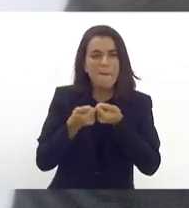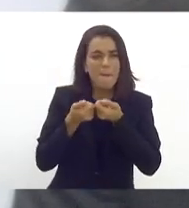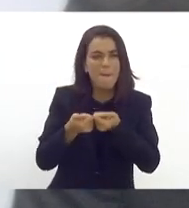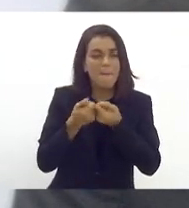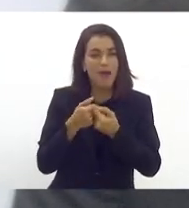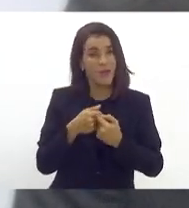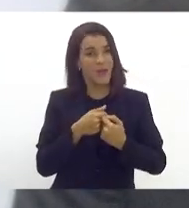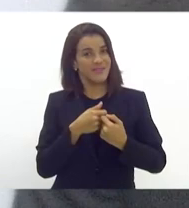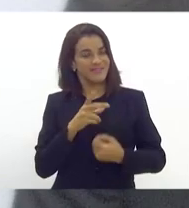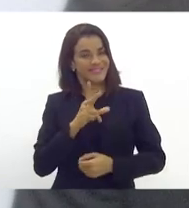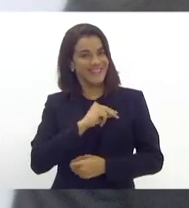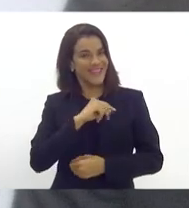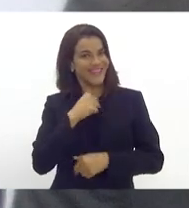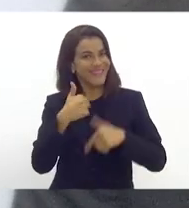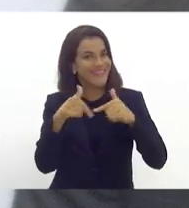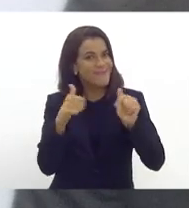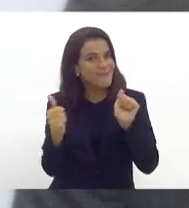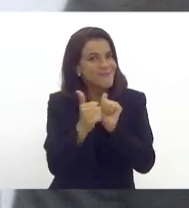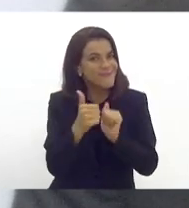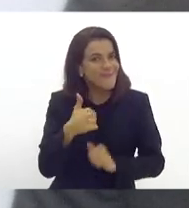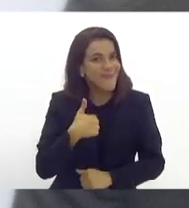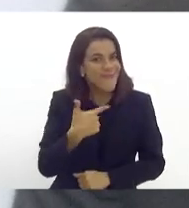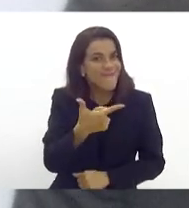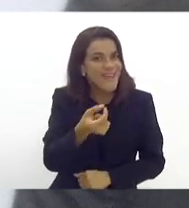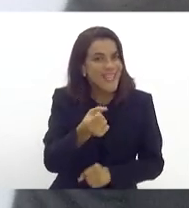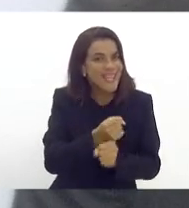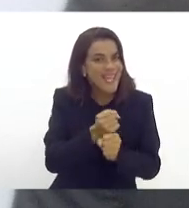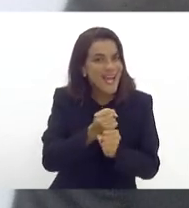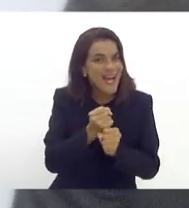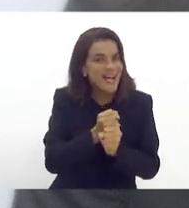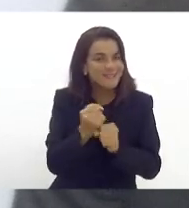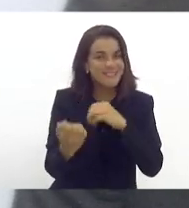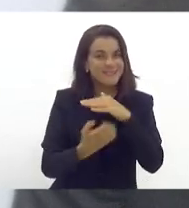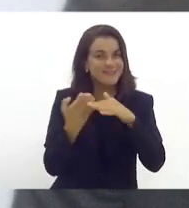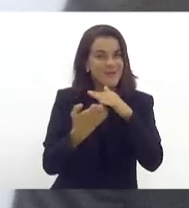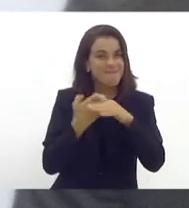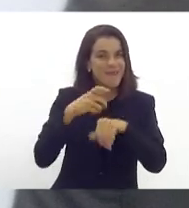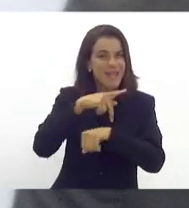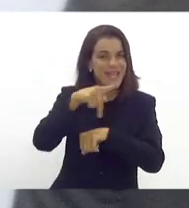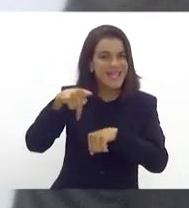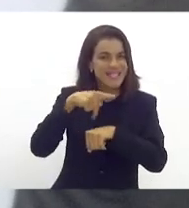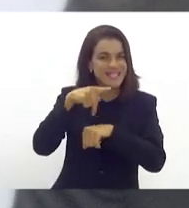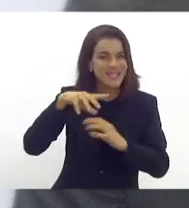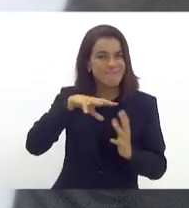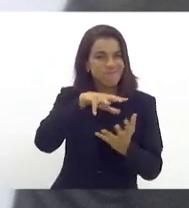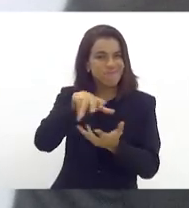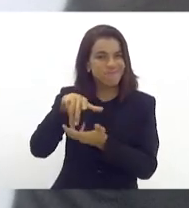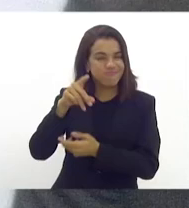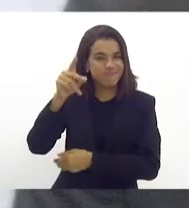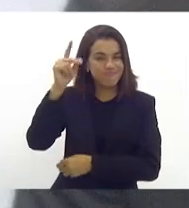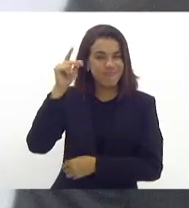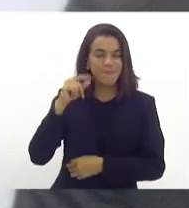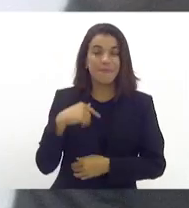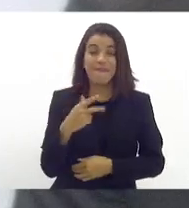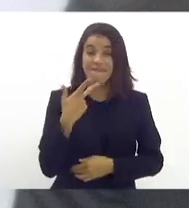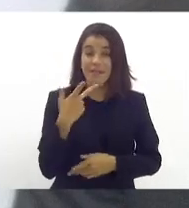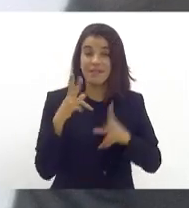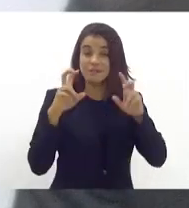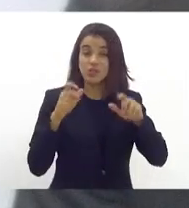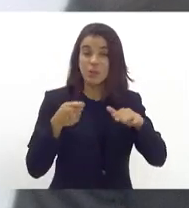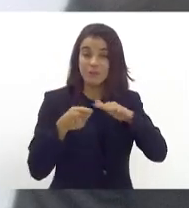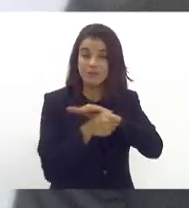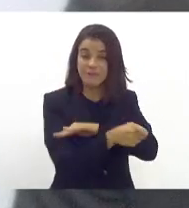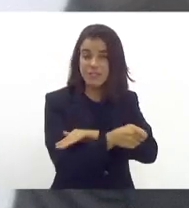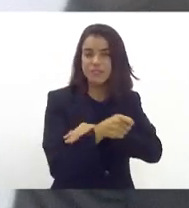coincidência trabalhou comigo há 20 anos atrás numa numa multinacional nós falamos de investimentos de